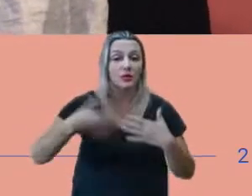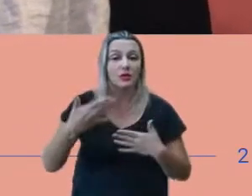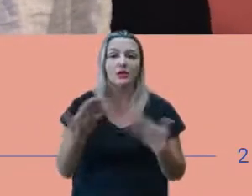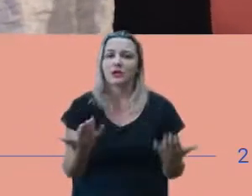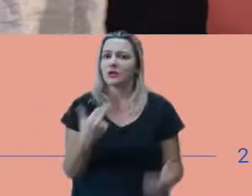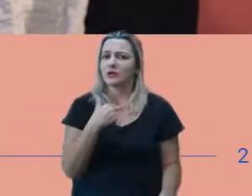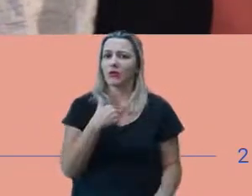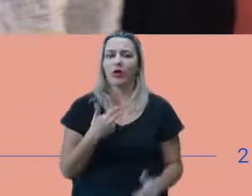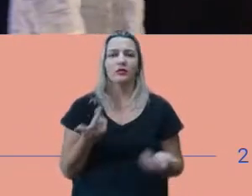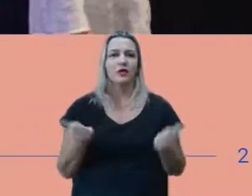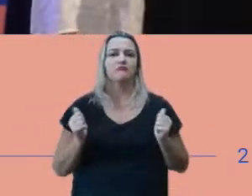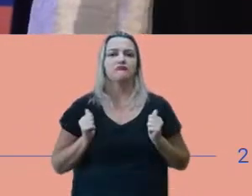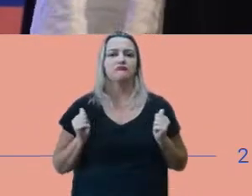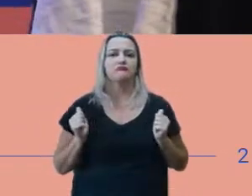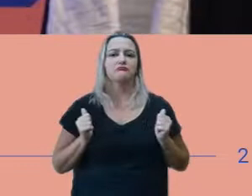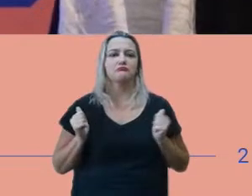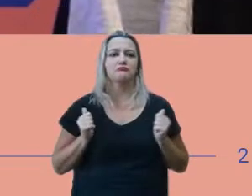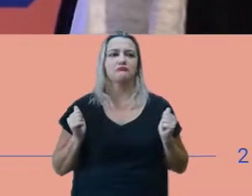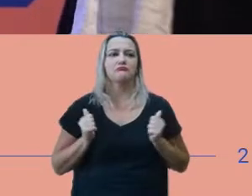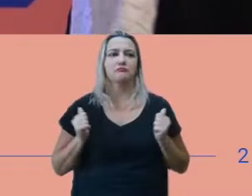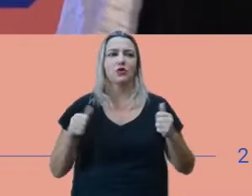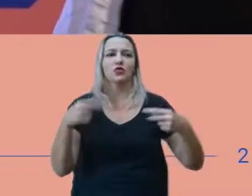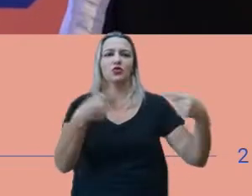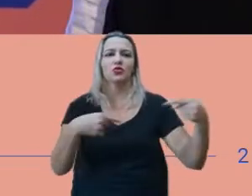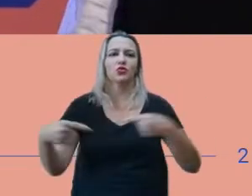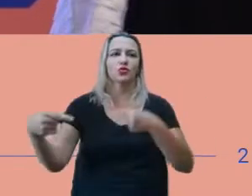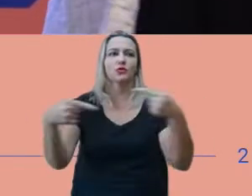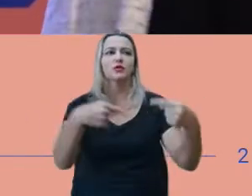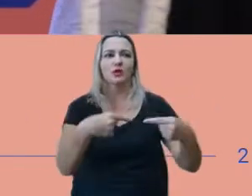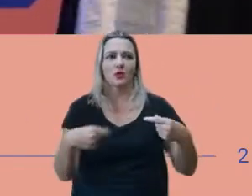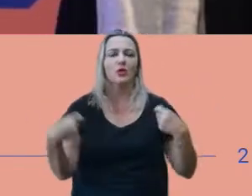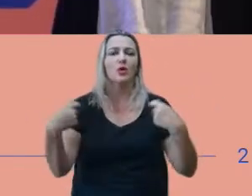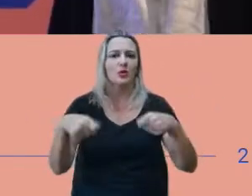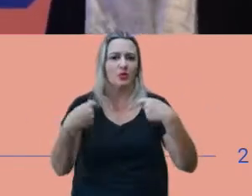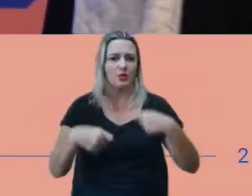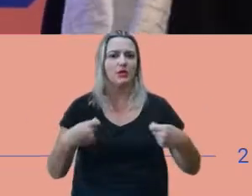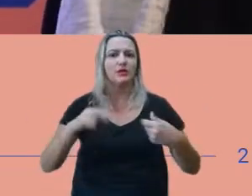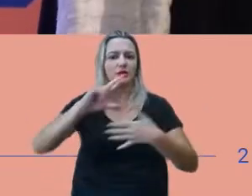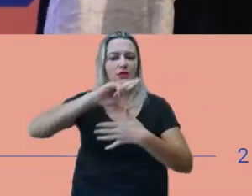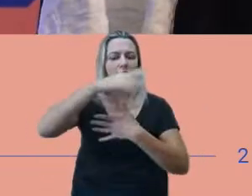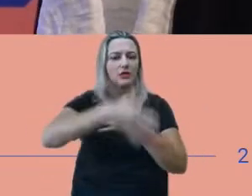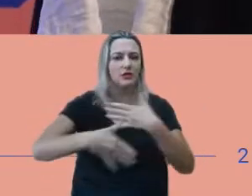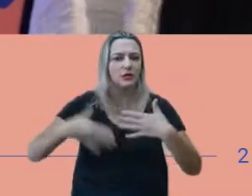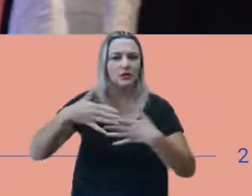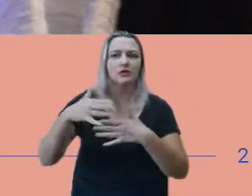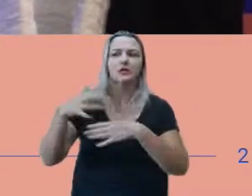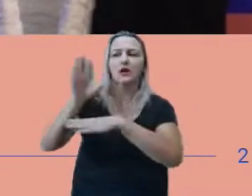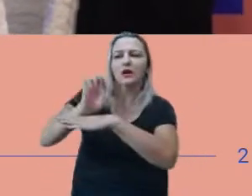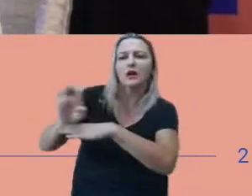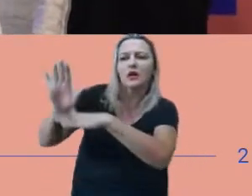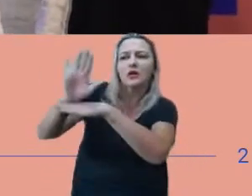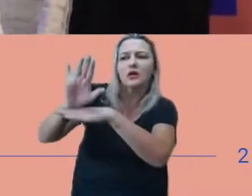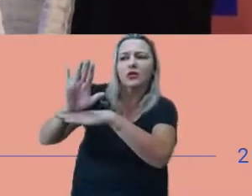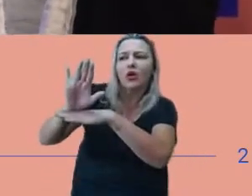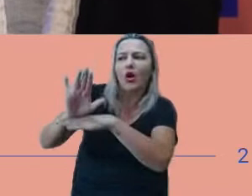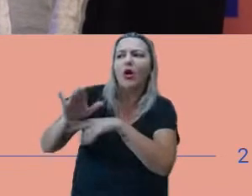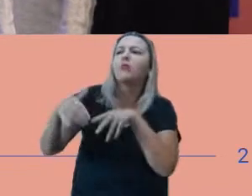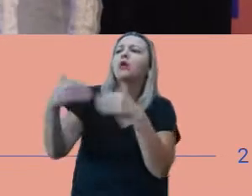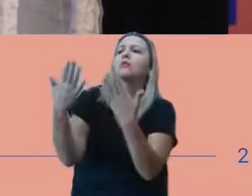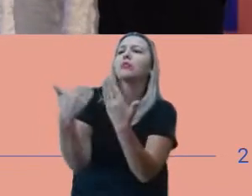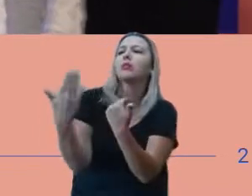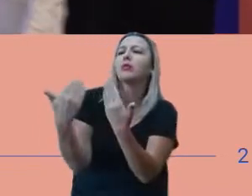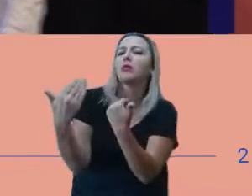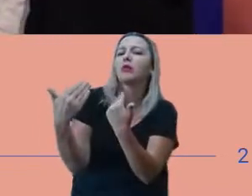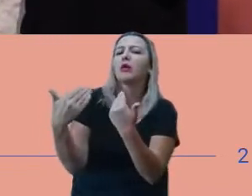pode ficar de fora dessa discussão e a gente tem que sentar o lado a lado com União Europeia para discutir a economia circular